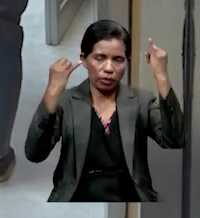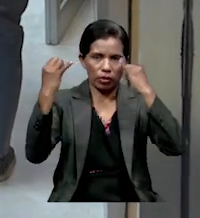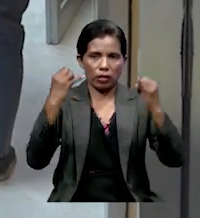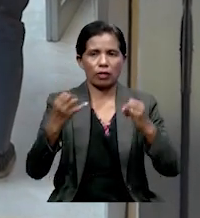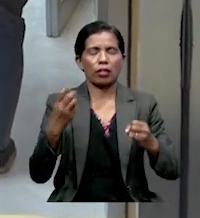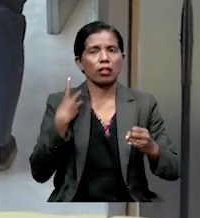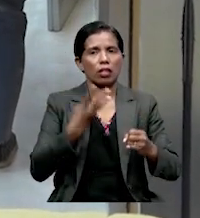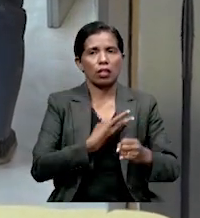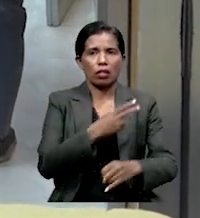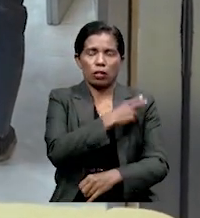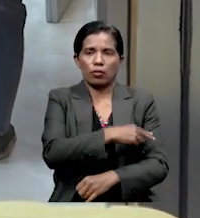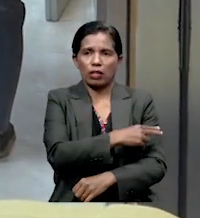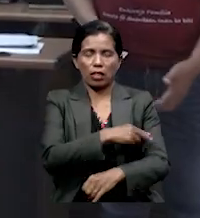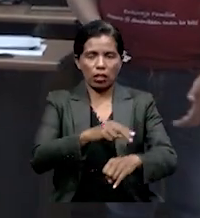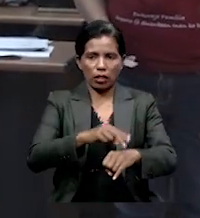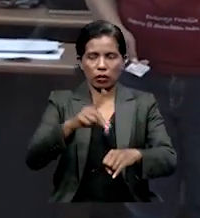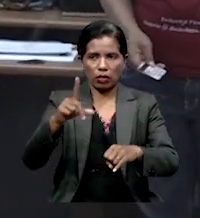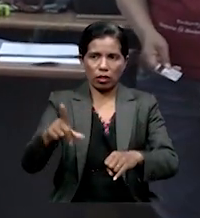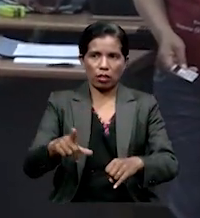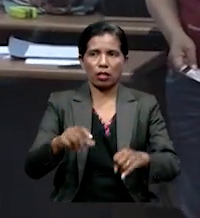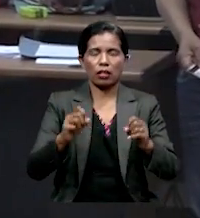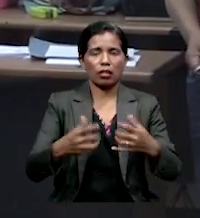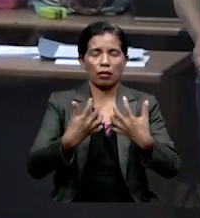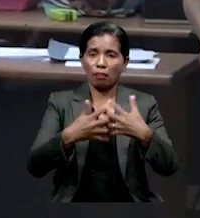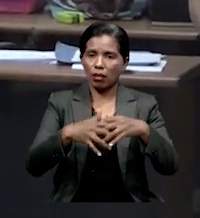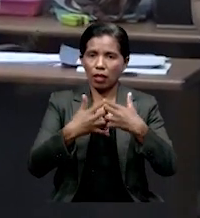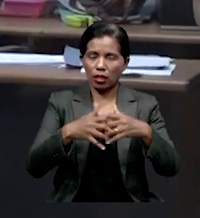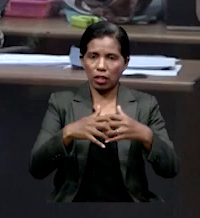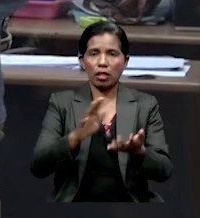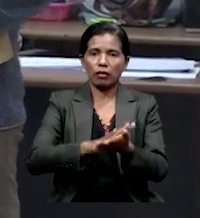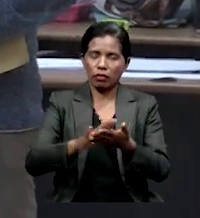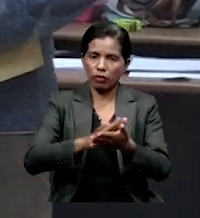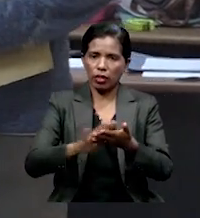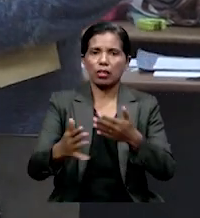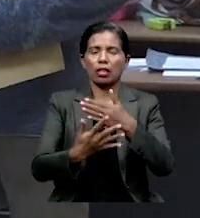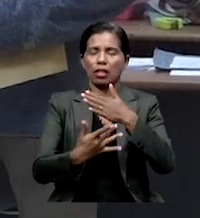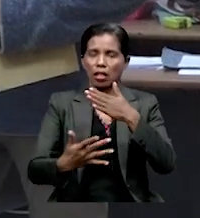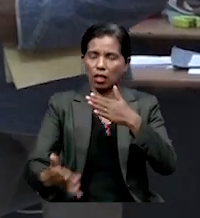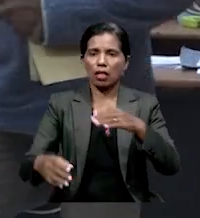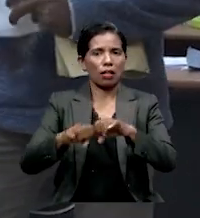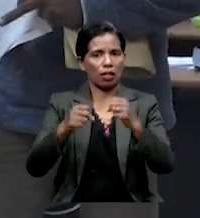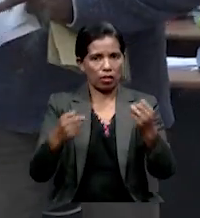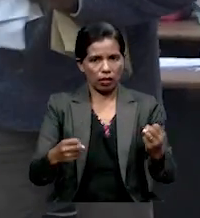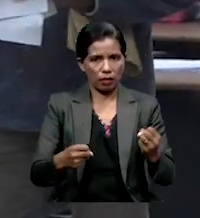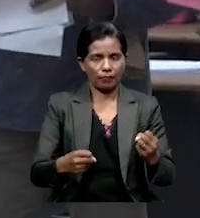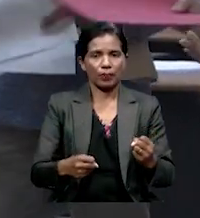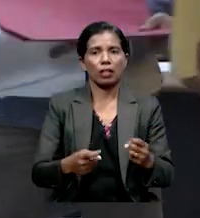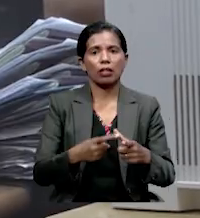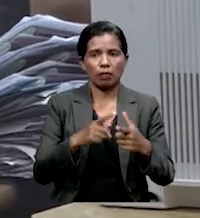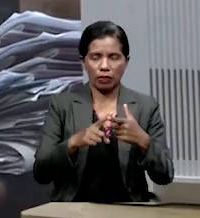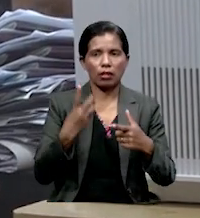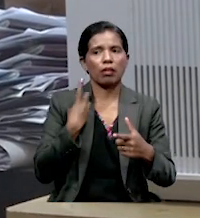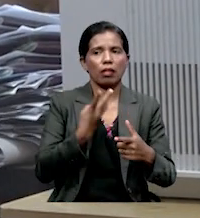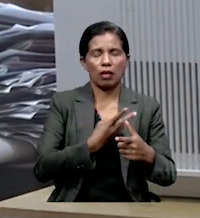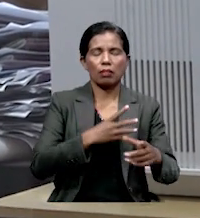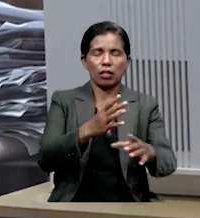tem hospital nacional Guido Valdares, né, máquina neve ma faceran, né, avaria. Então, a mim